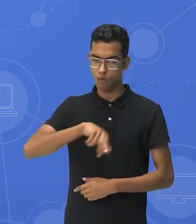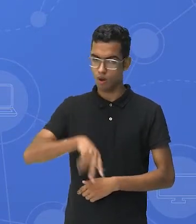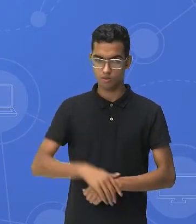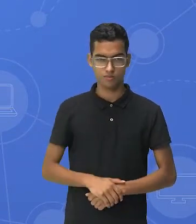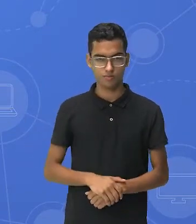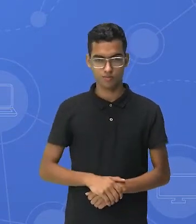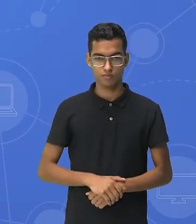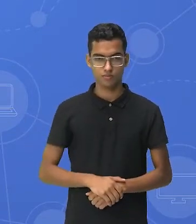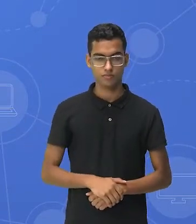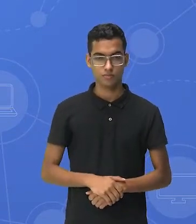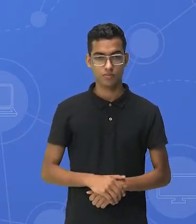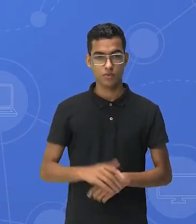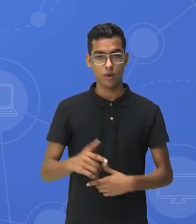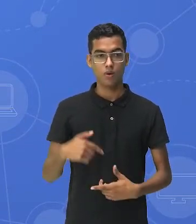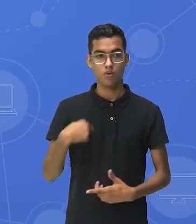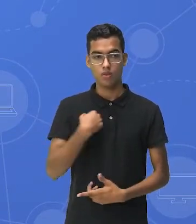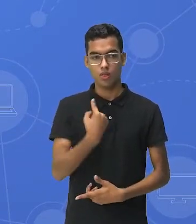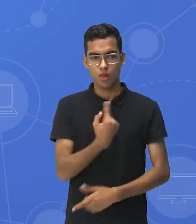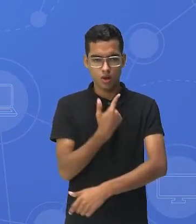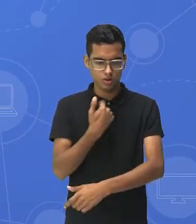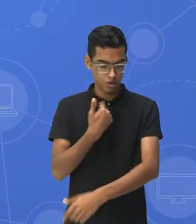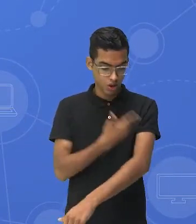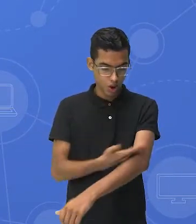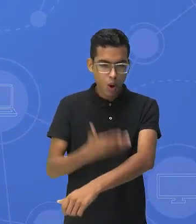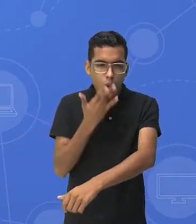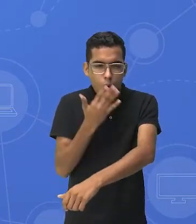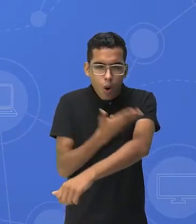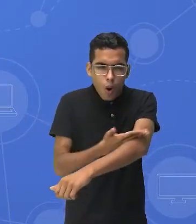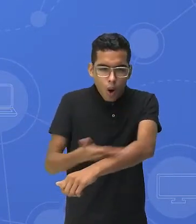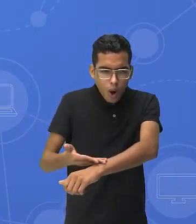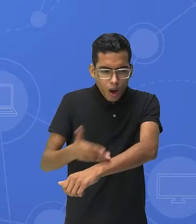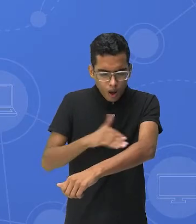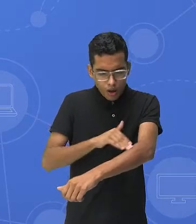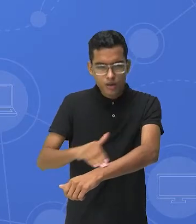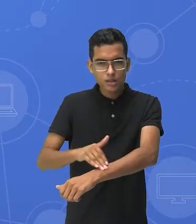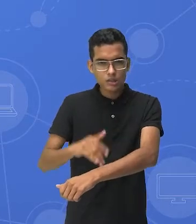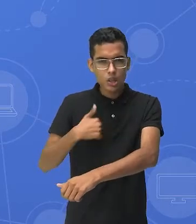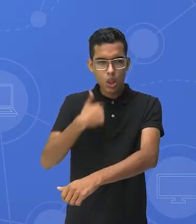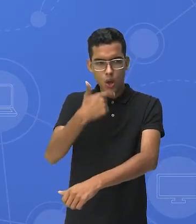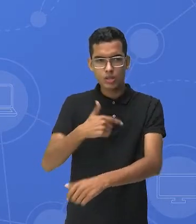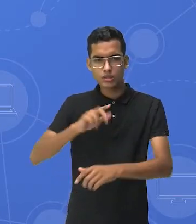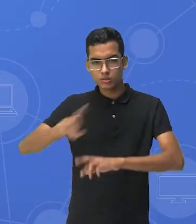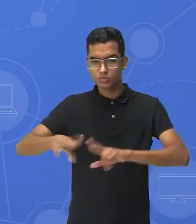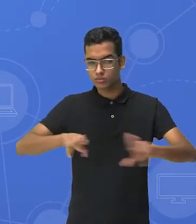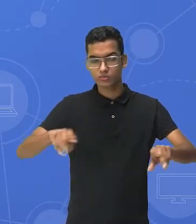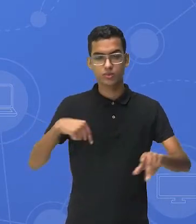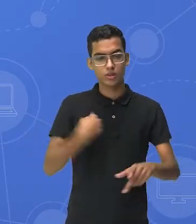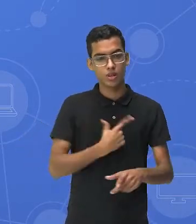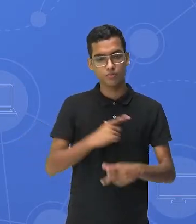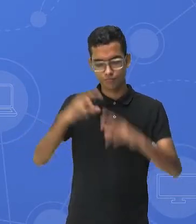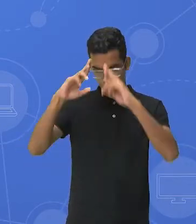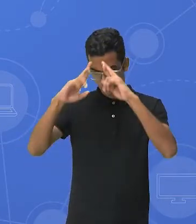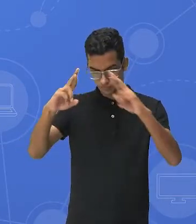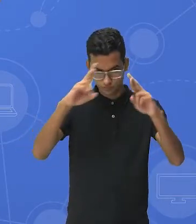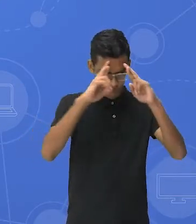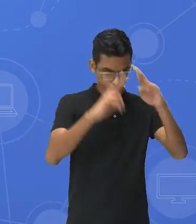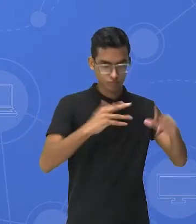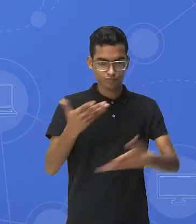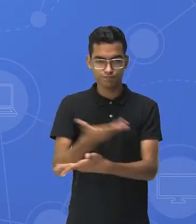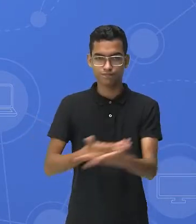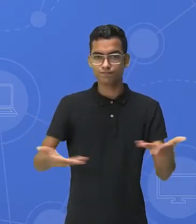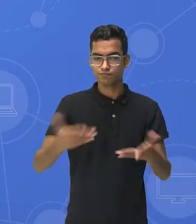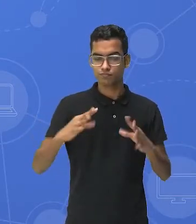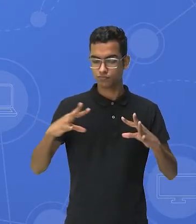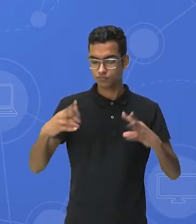dizer que nós somos diferentes, né? Na verdade, a gente tem que ter respeito um pelo outro. E aí eu